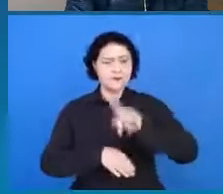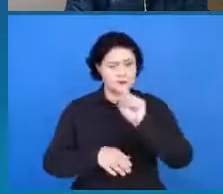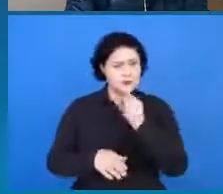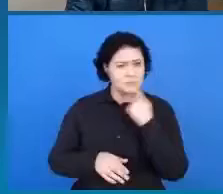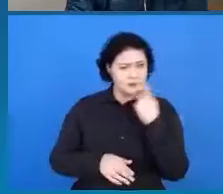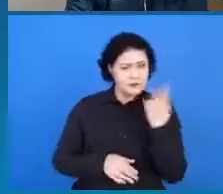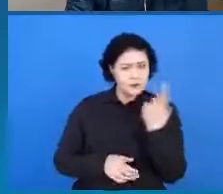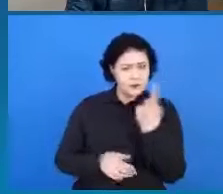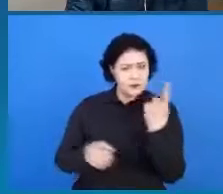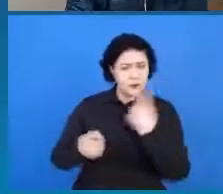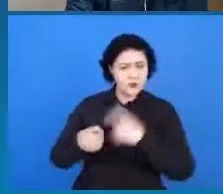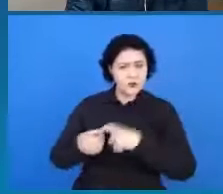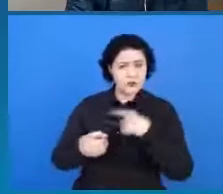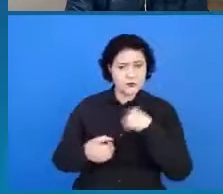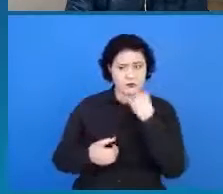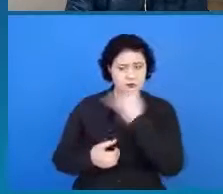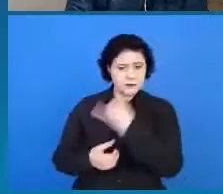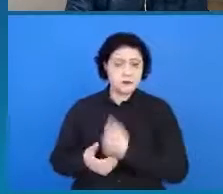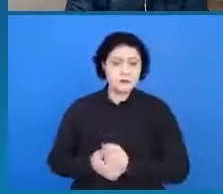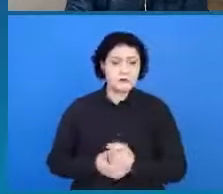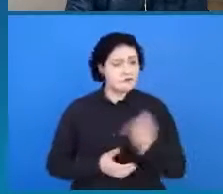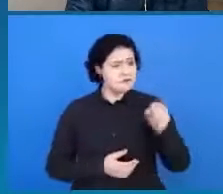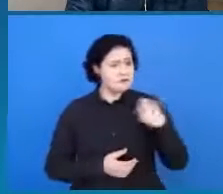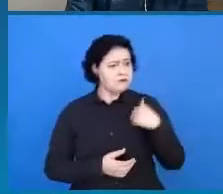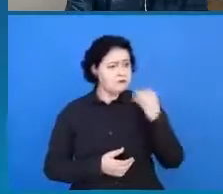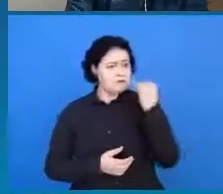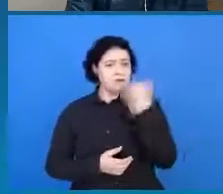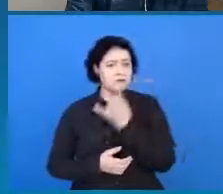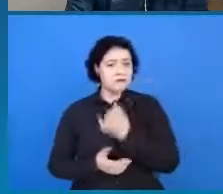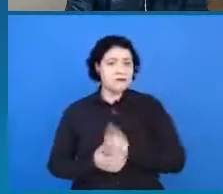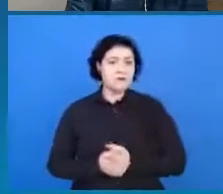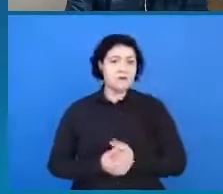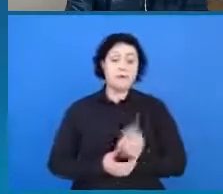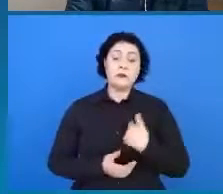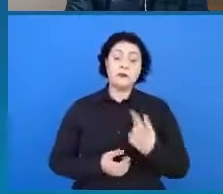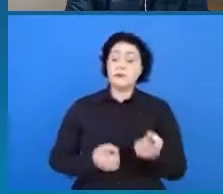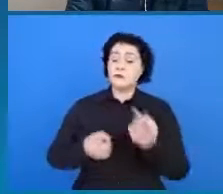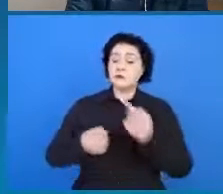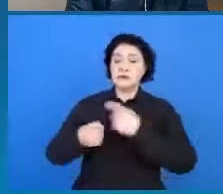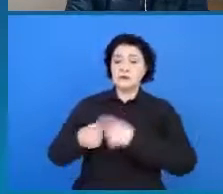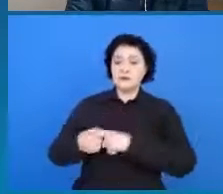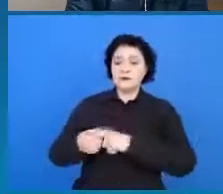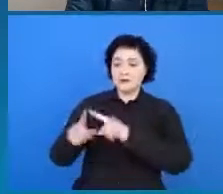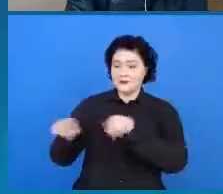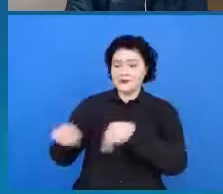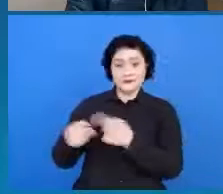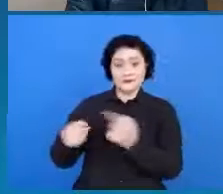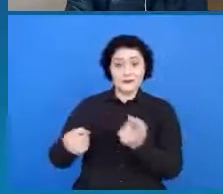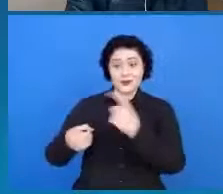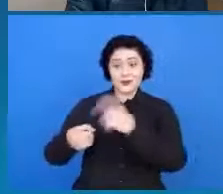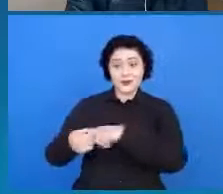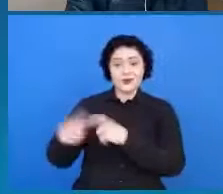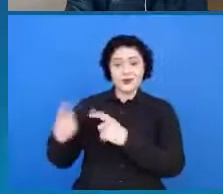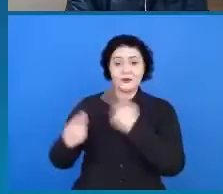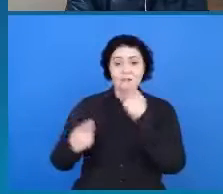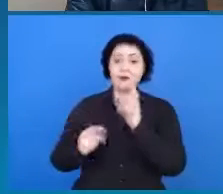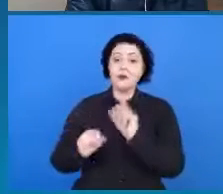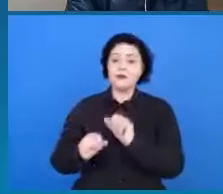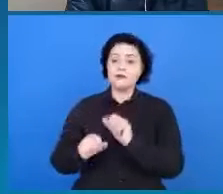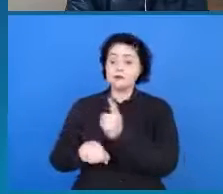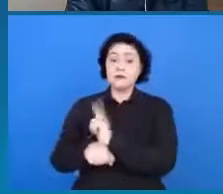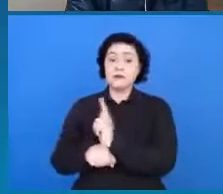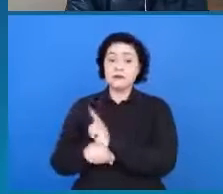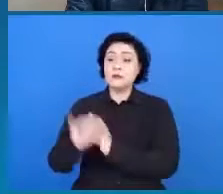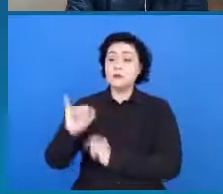um dos donos ele disse falo claro Sem problema nenhum voltei na sala do proprietário de um deles e de chove o